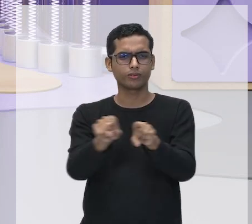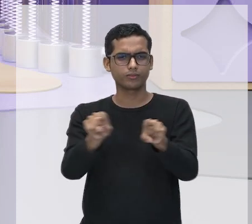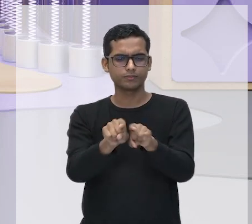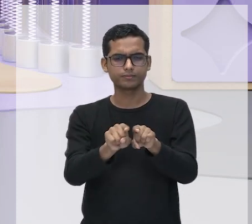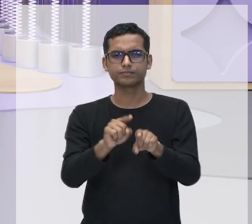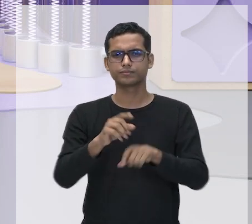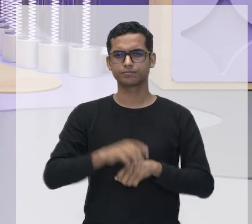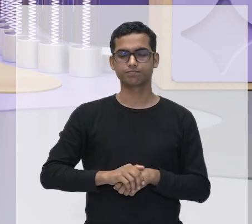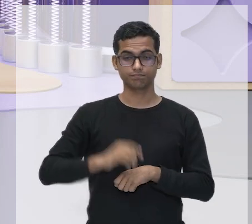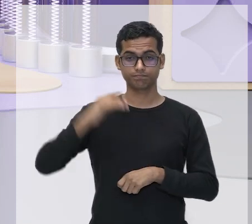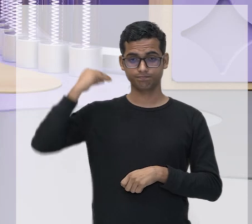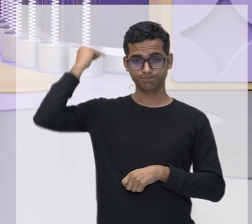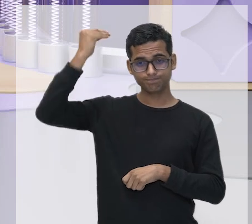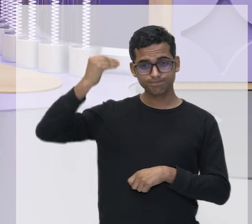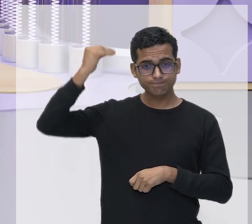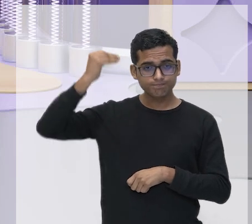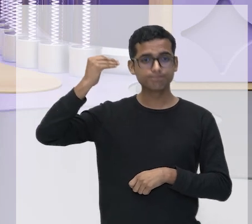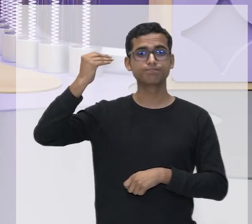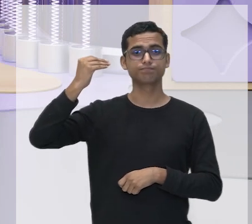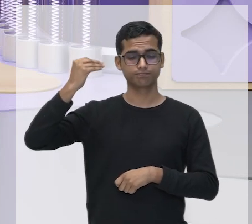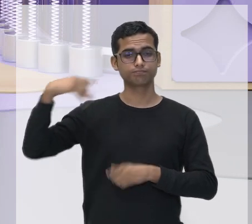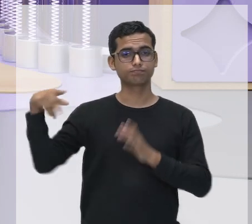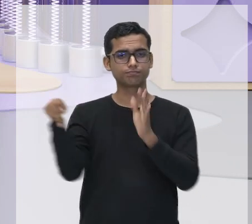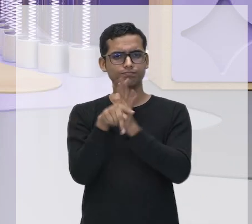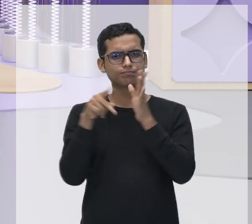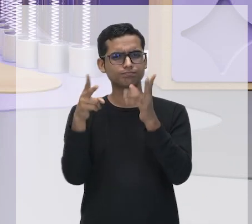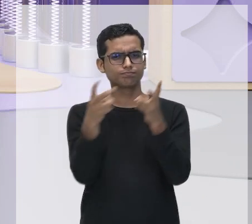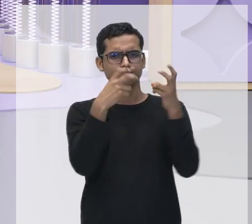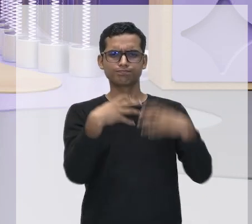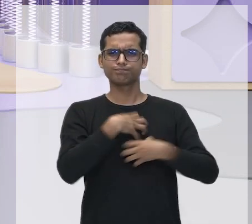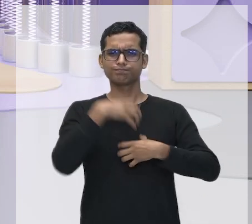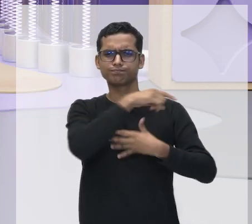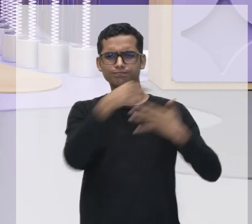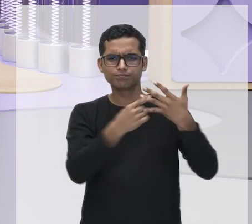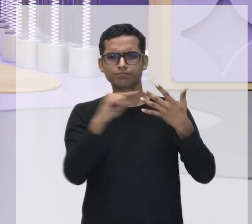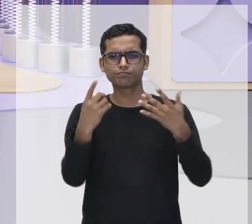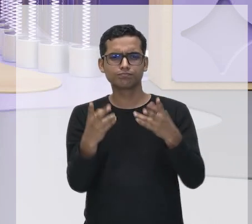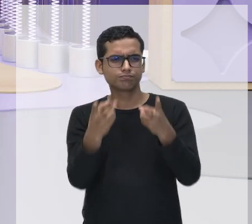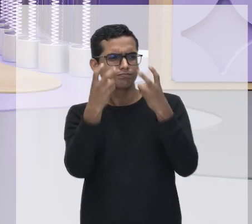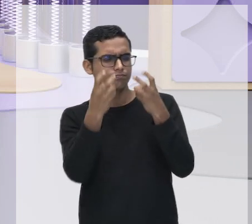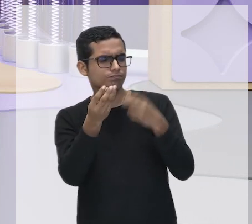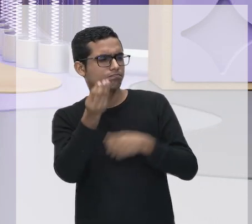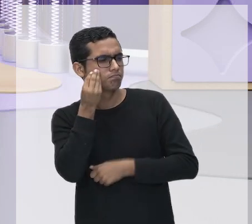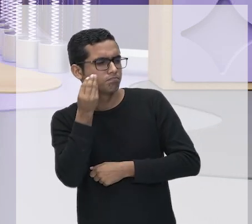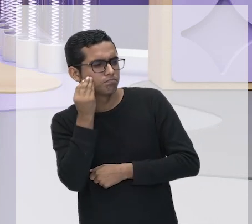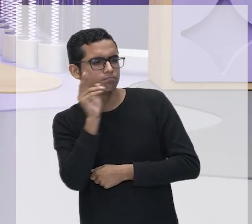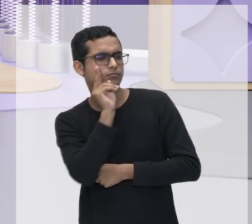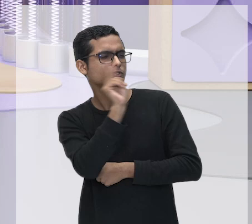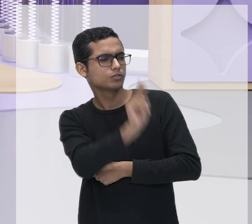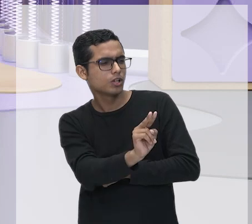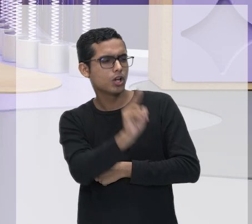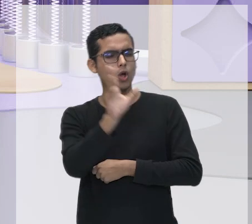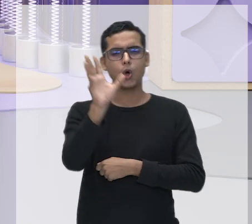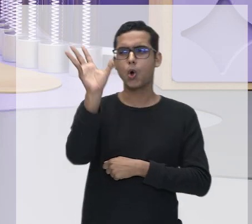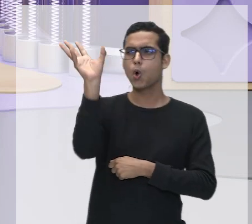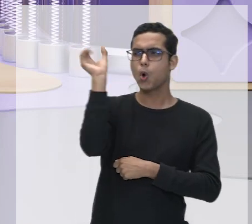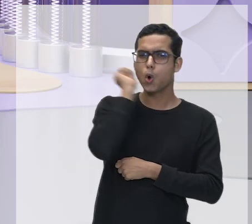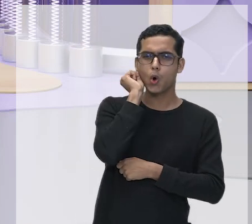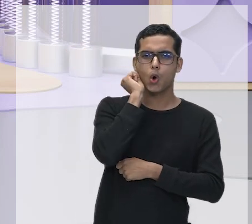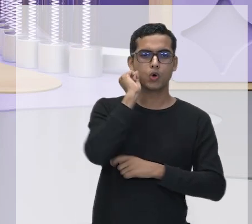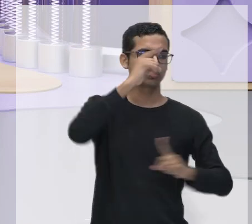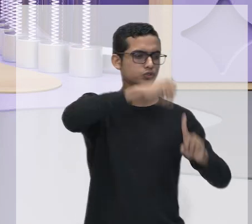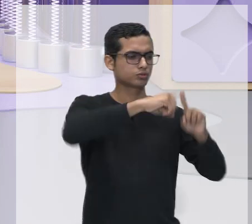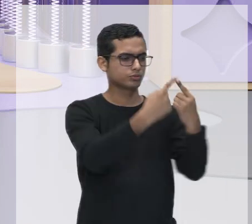e as experiências sensoriais, o que vemos, o que ouvimos. Para algumas pessoas um tipo de música pode